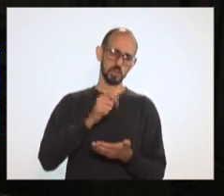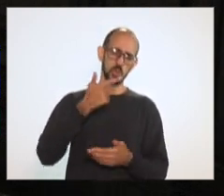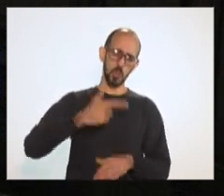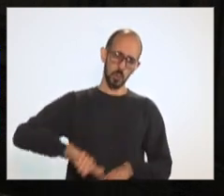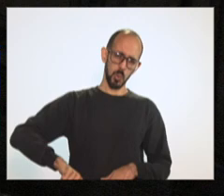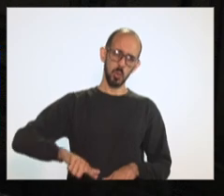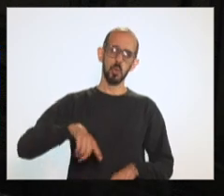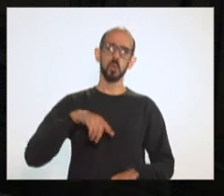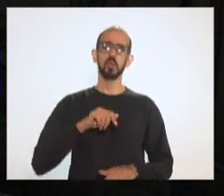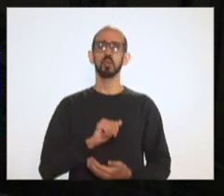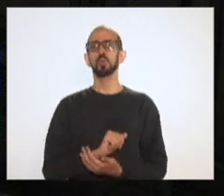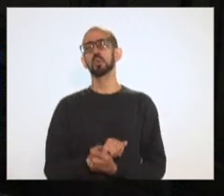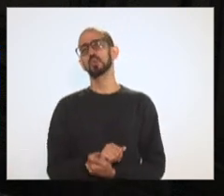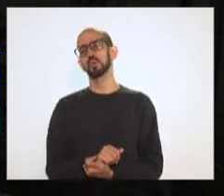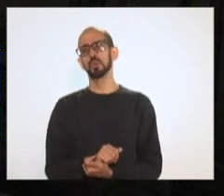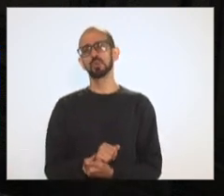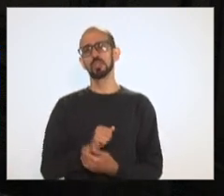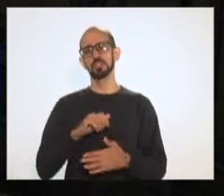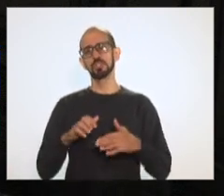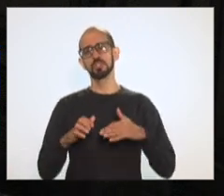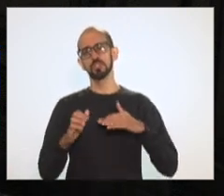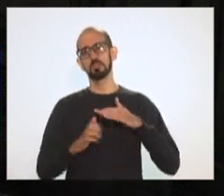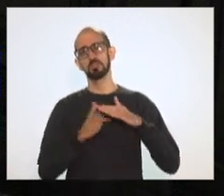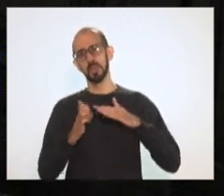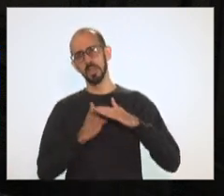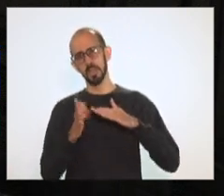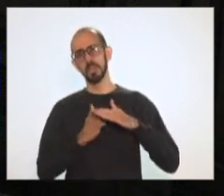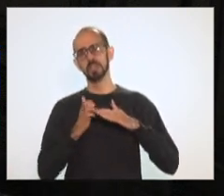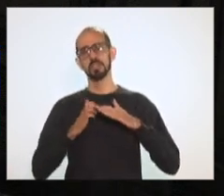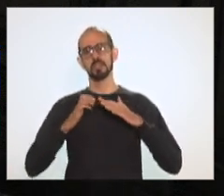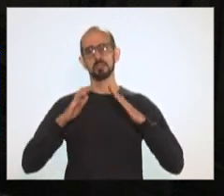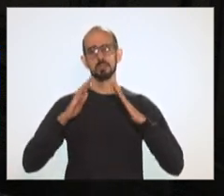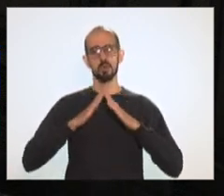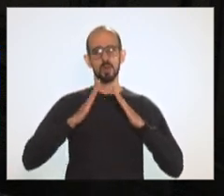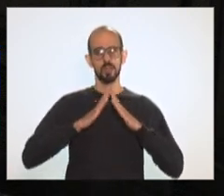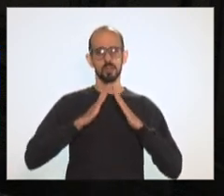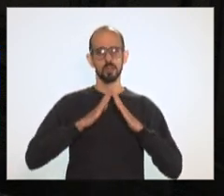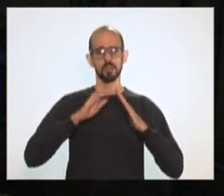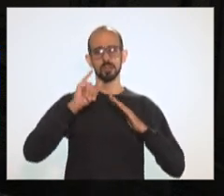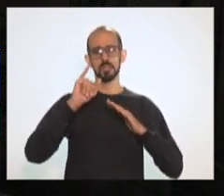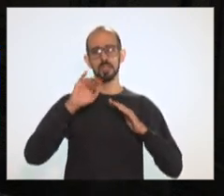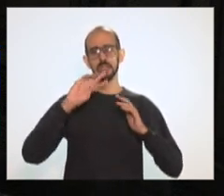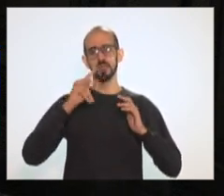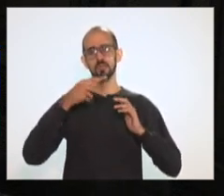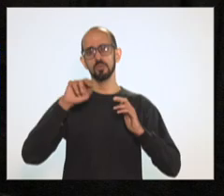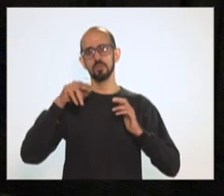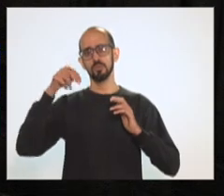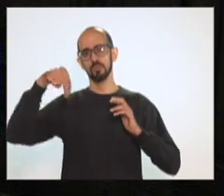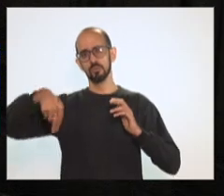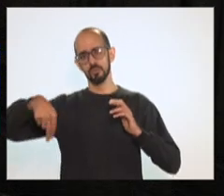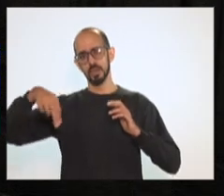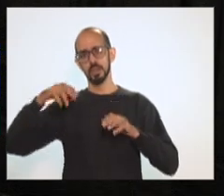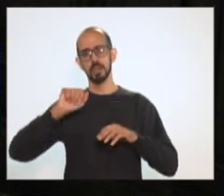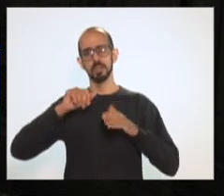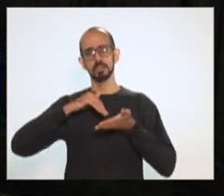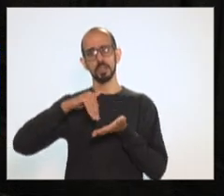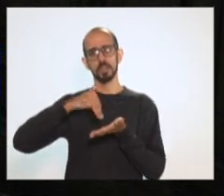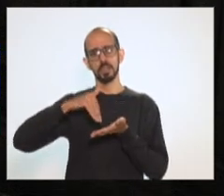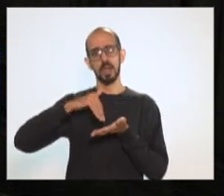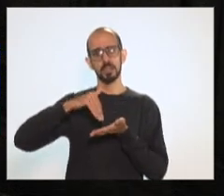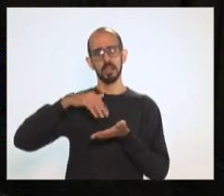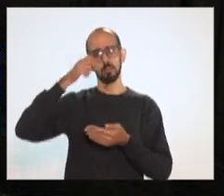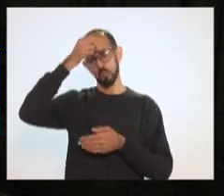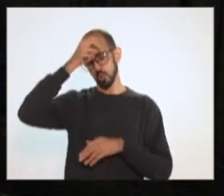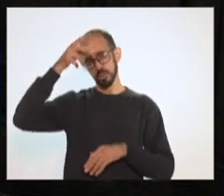de empresas de moradores o IFAM e a secretaria municipal de cultura secretaria